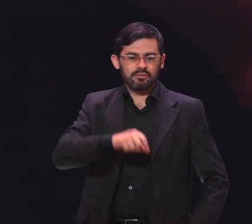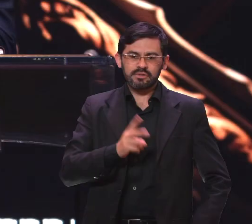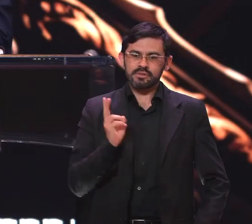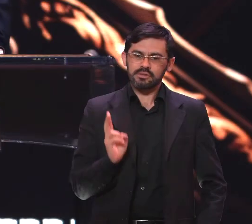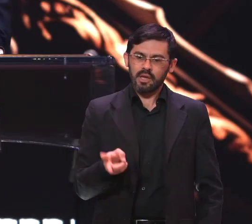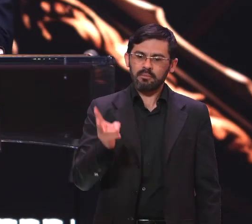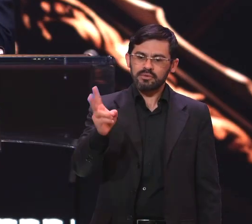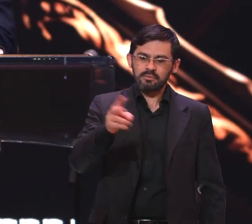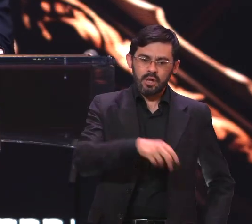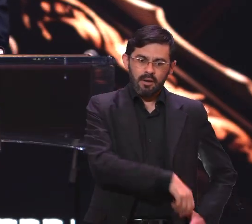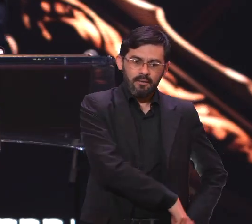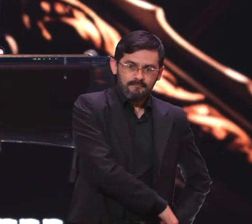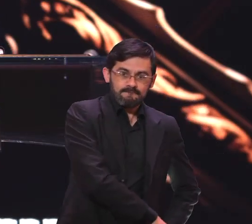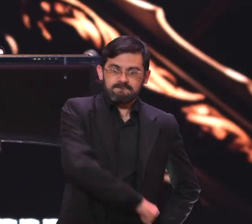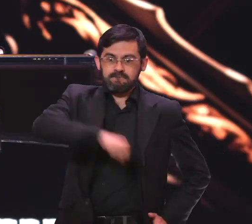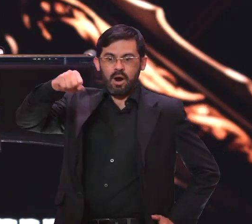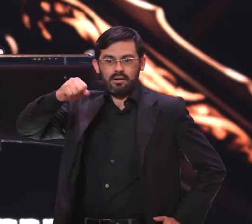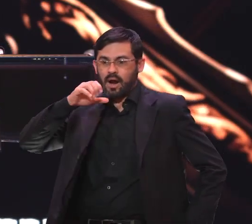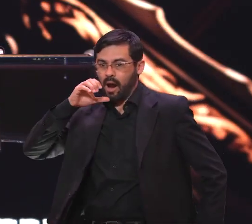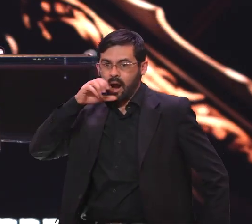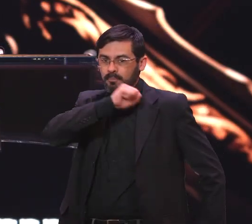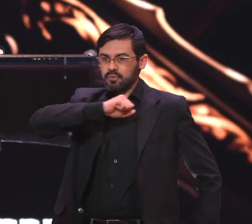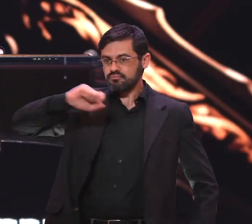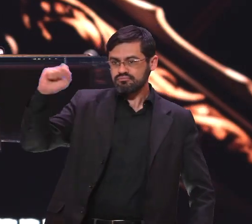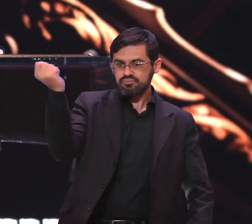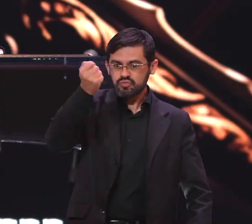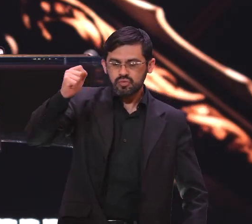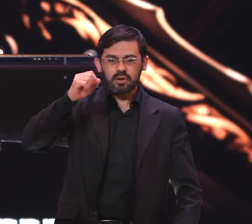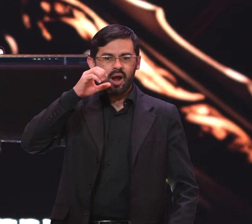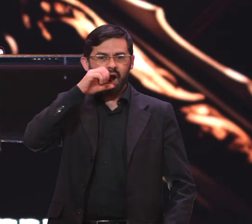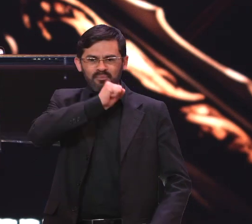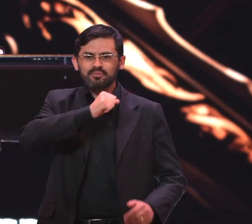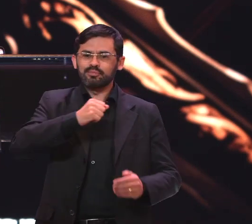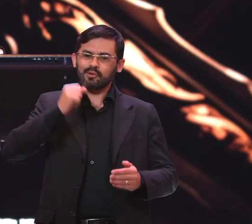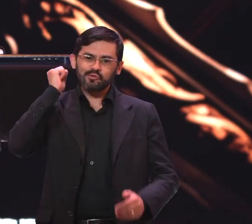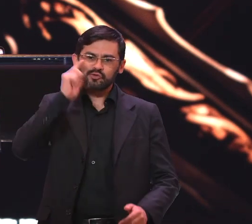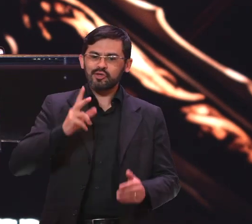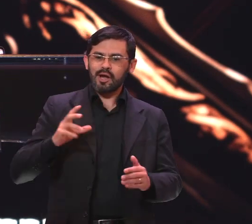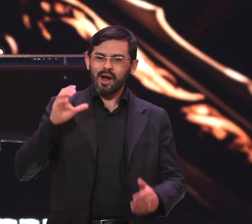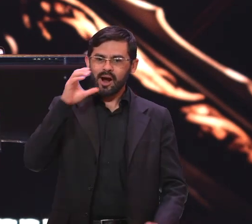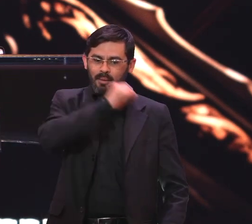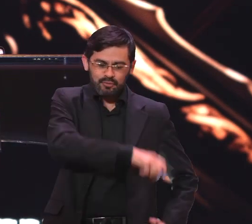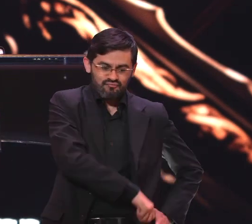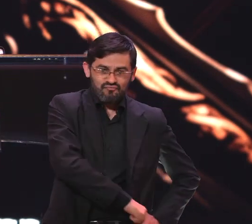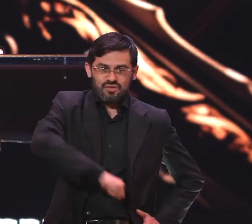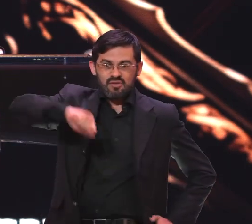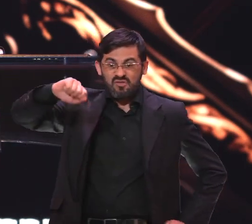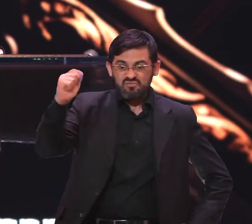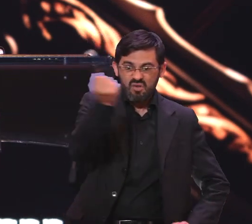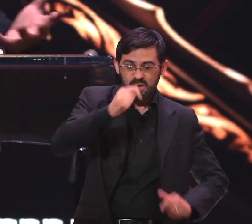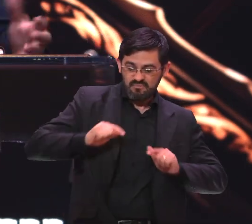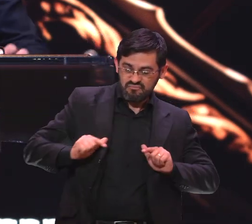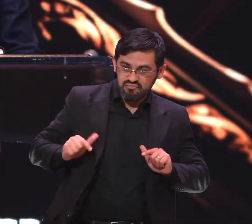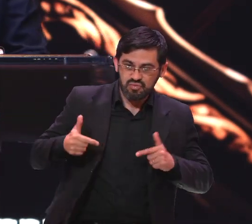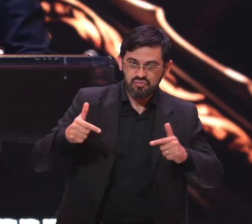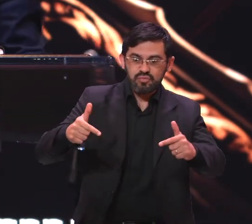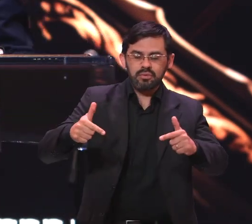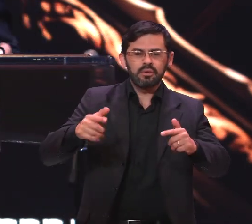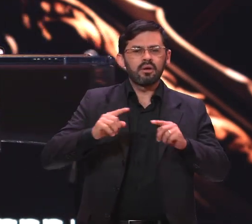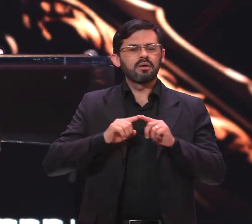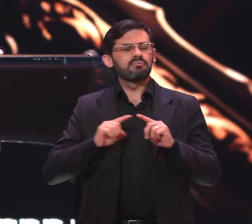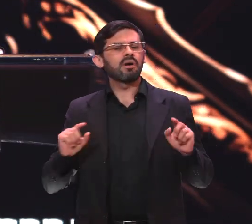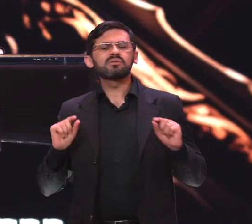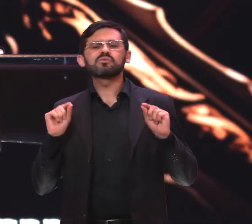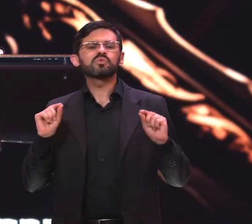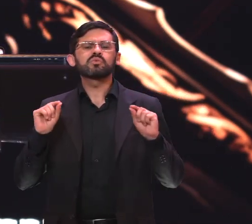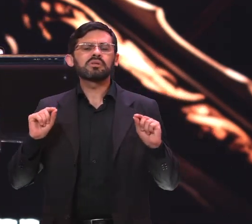facilitar a tirada da bainha, né? Eles poderem sacar a espada facilmente. Mas o que